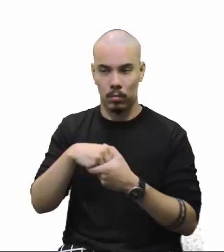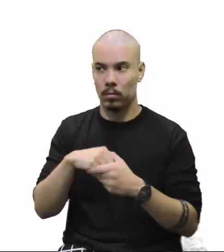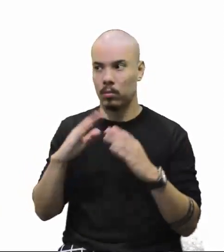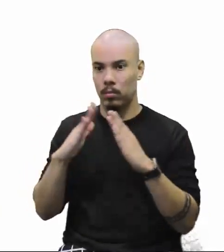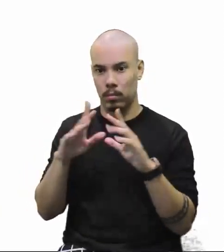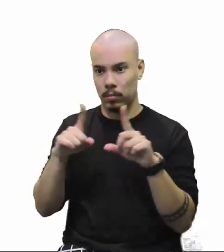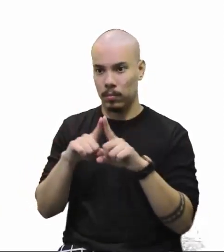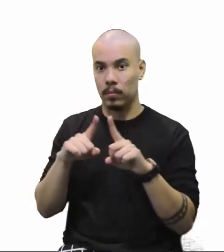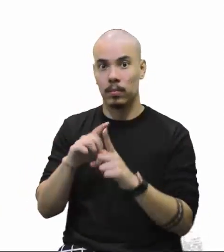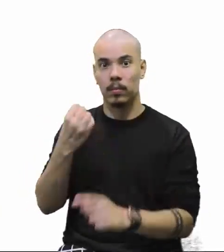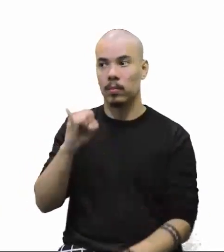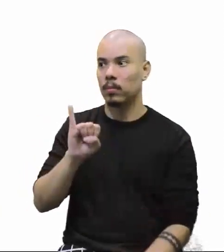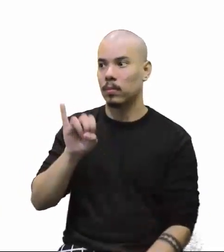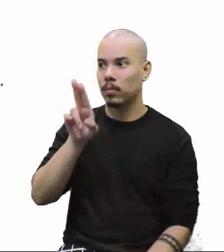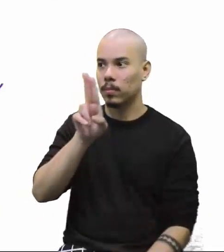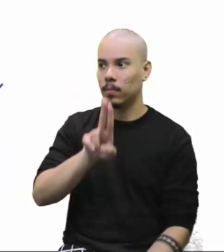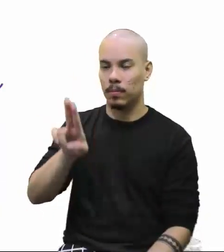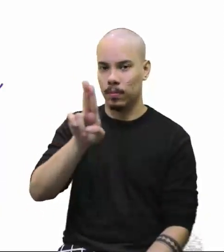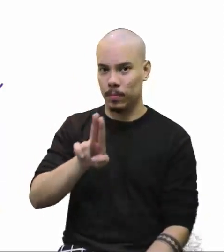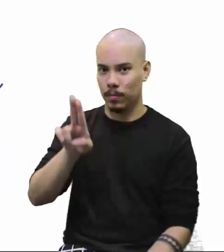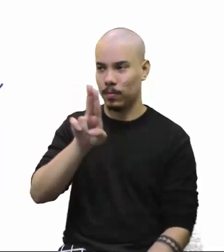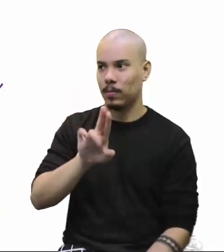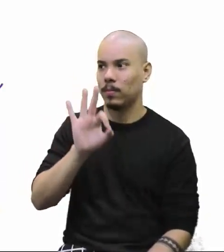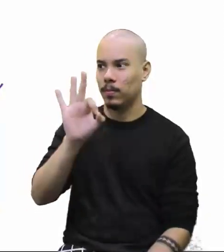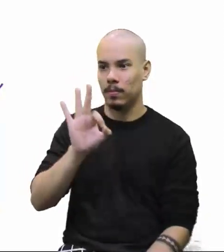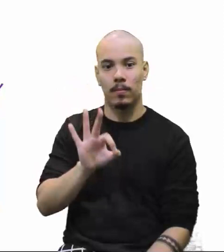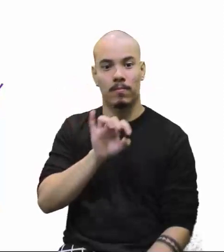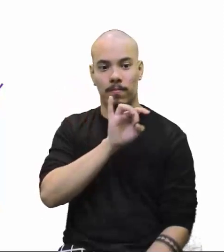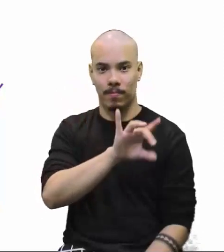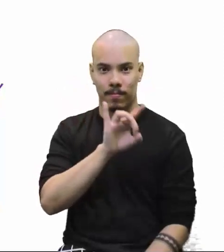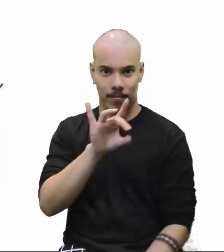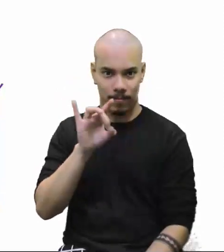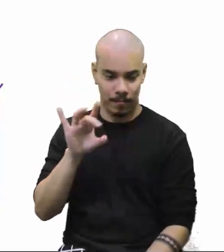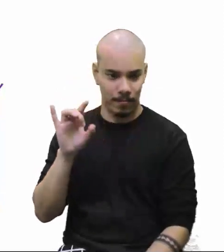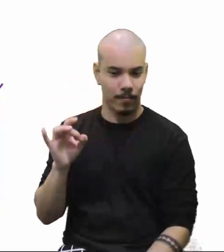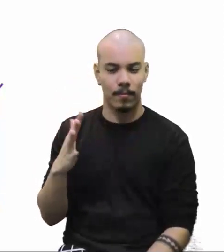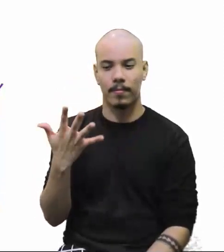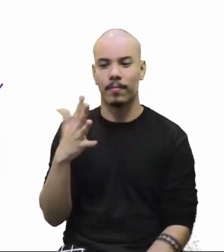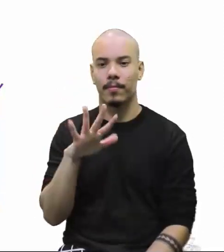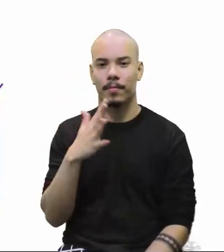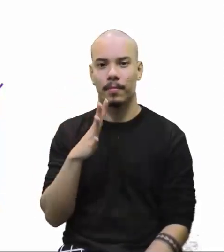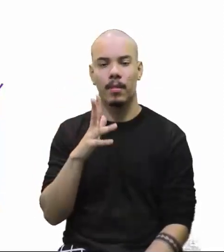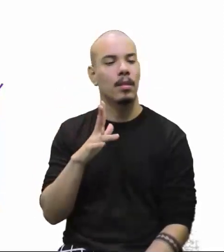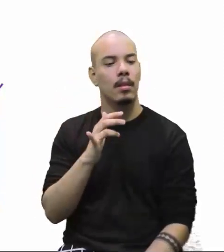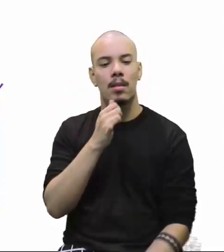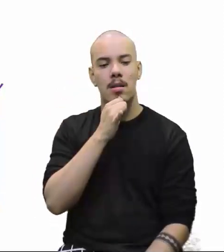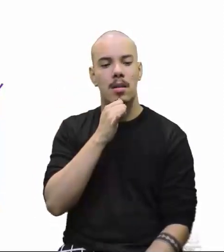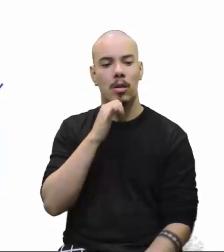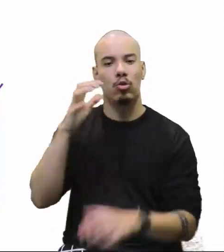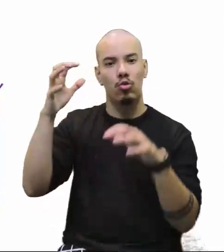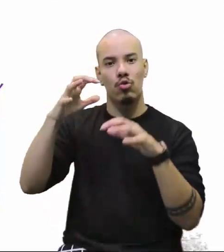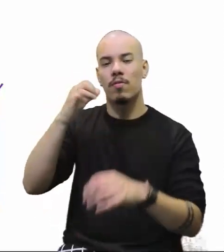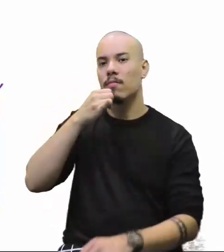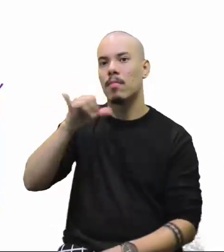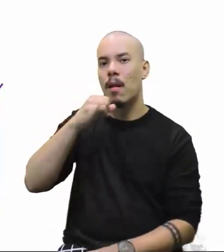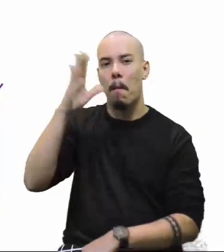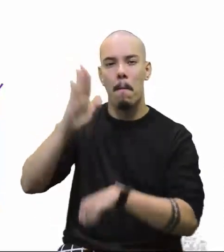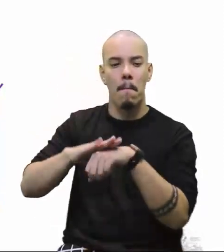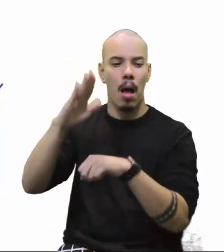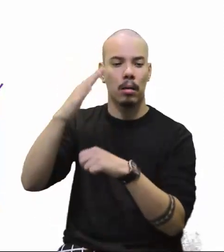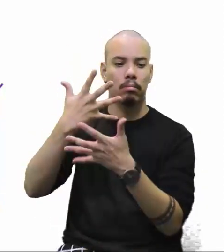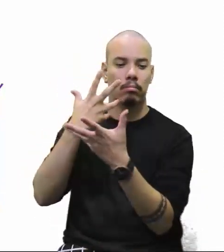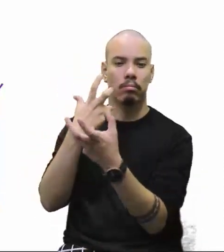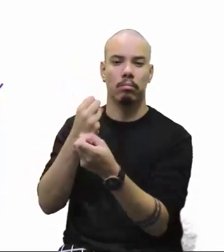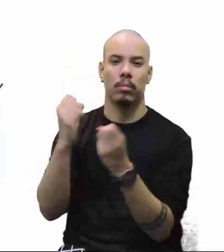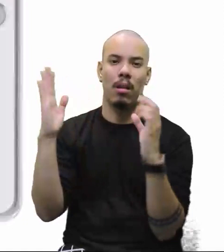eletrodomésticos e quanto eles usam, né? A potência de cada um aqui. Geralmente, o chuveiro elétrico é o que mais consome em